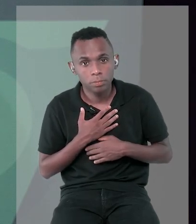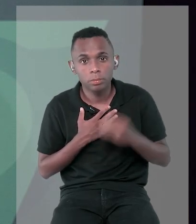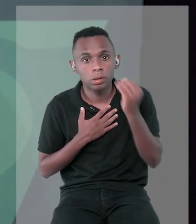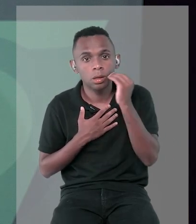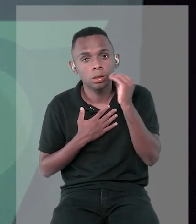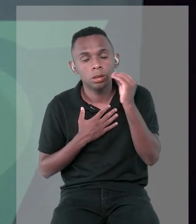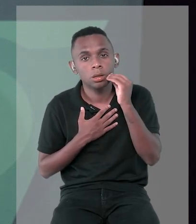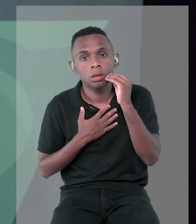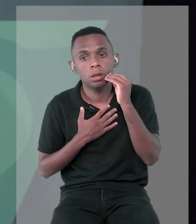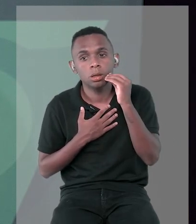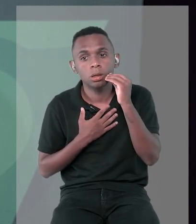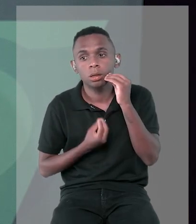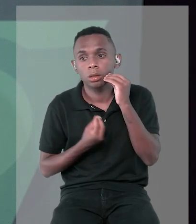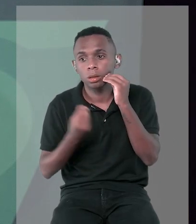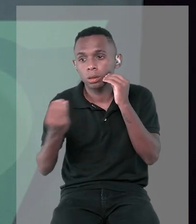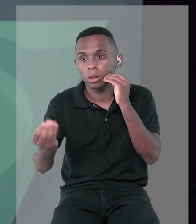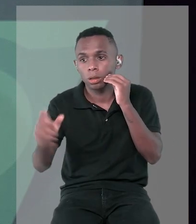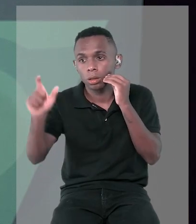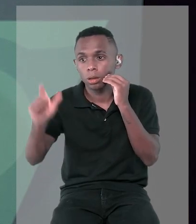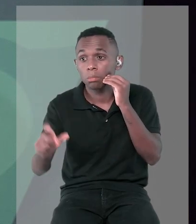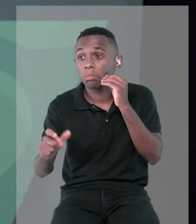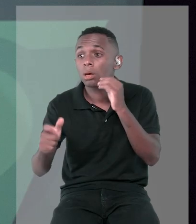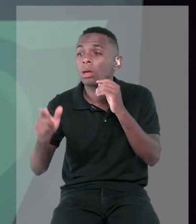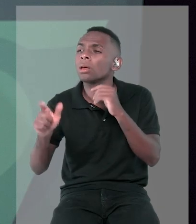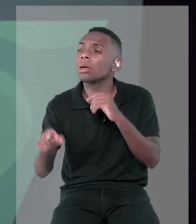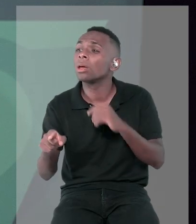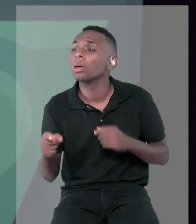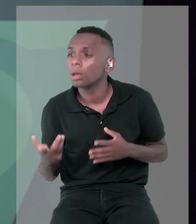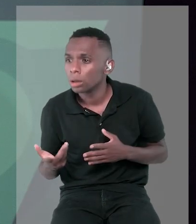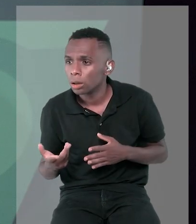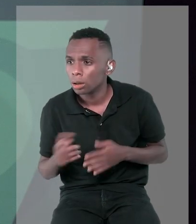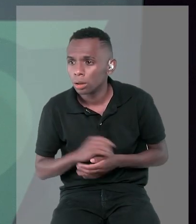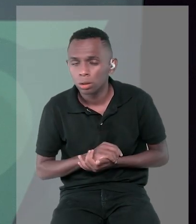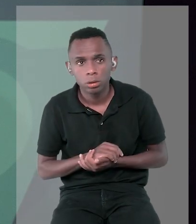tentando entender para dar a alguém. A quem?